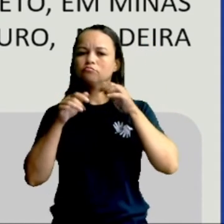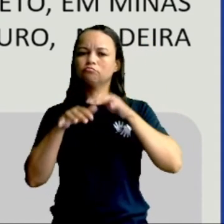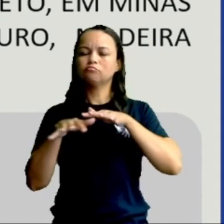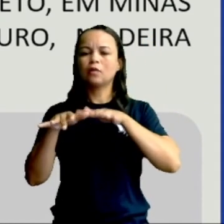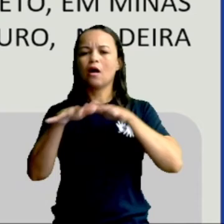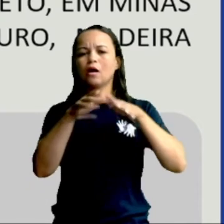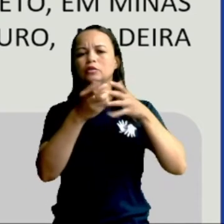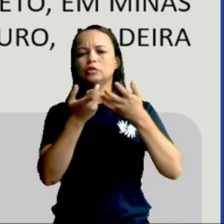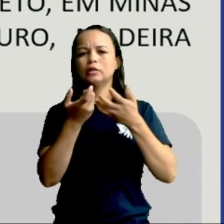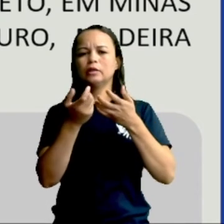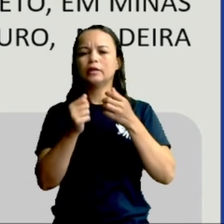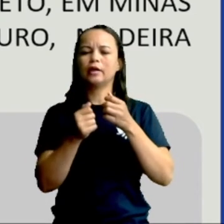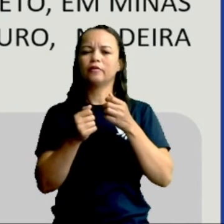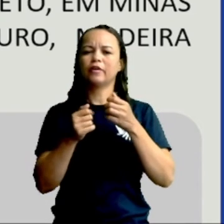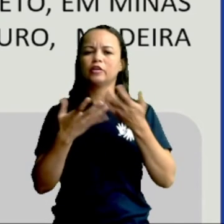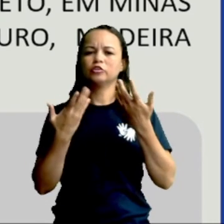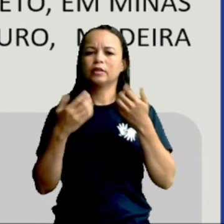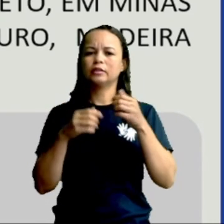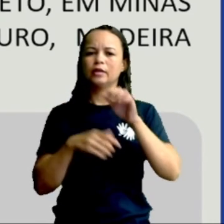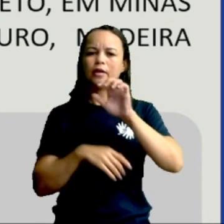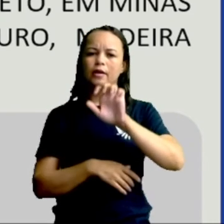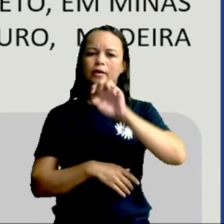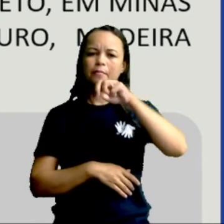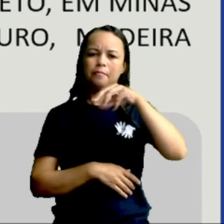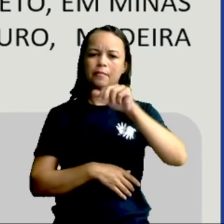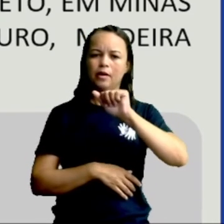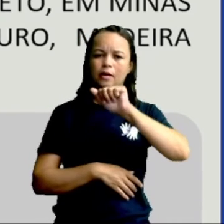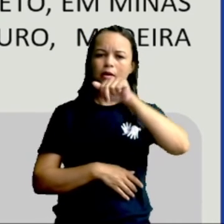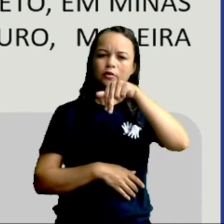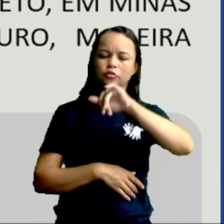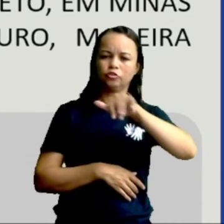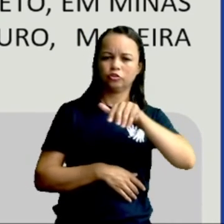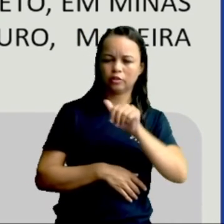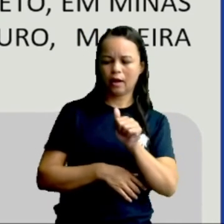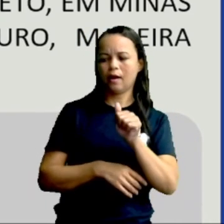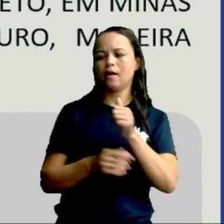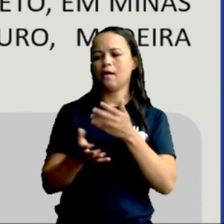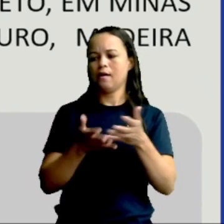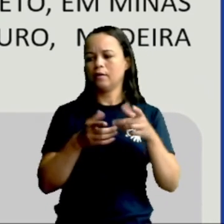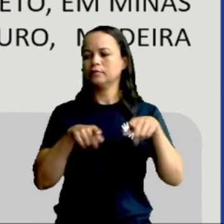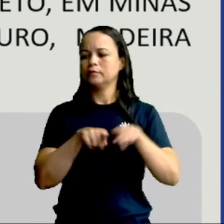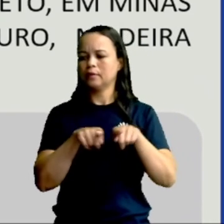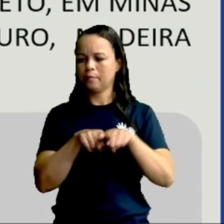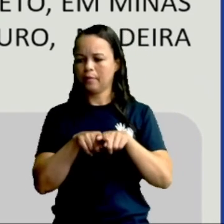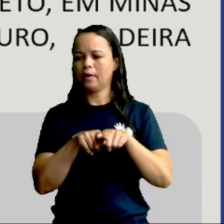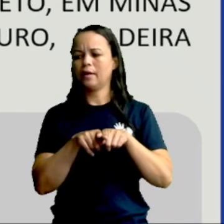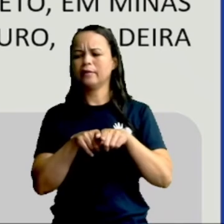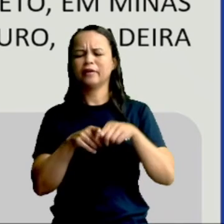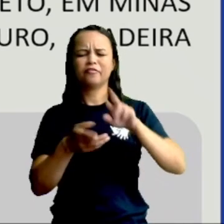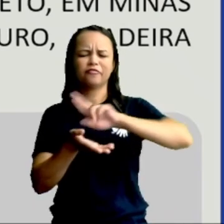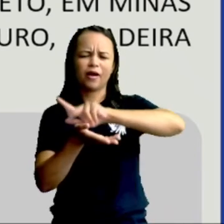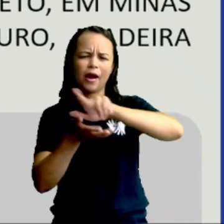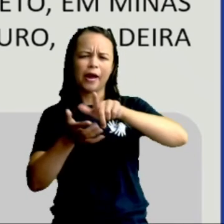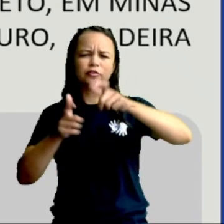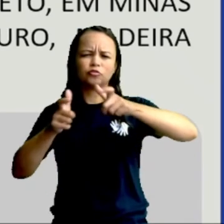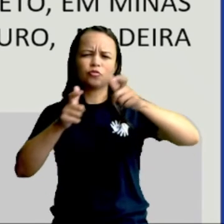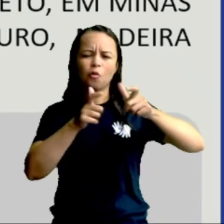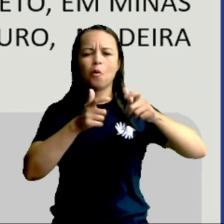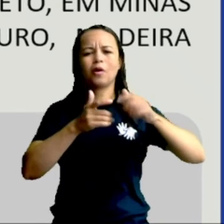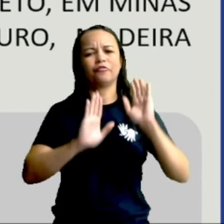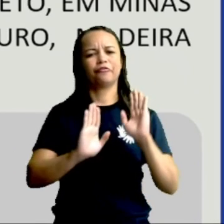ter festas de Iemanjá e de São Cosme e Damião. Tem as festas juninas e o carnaval. Eu vou